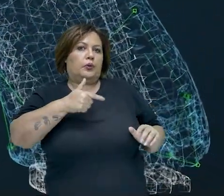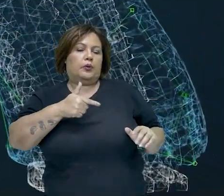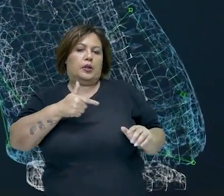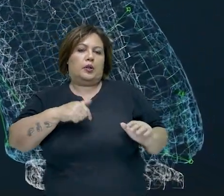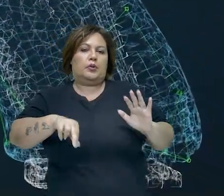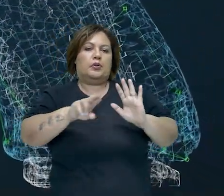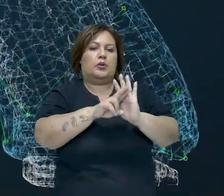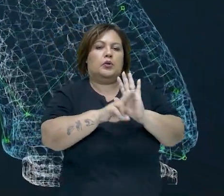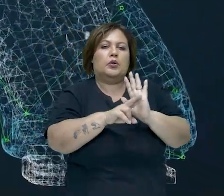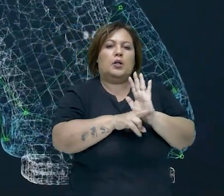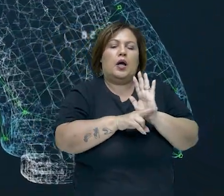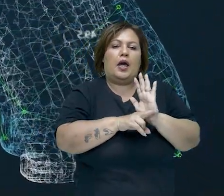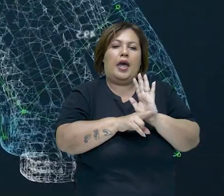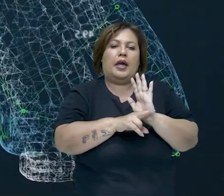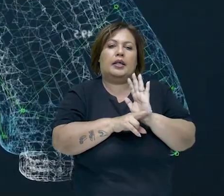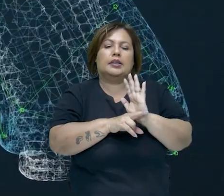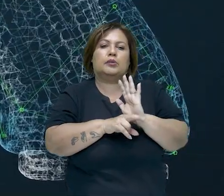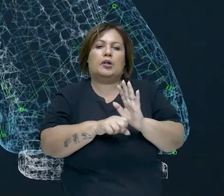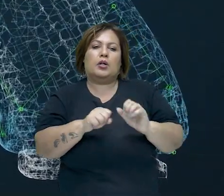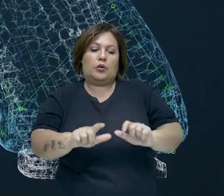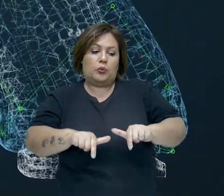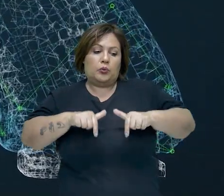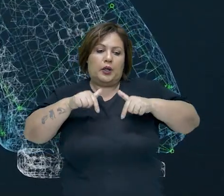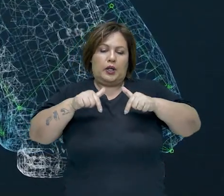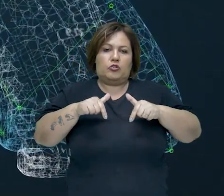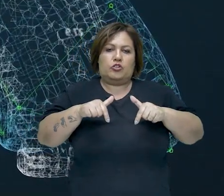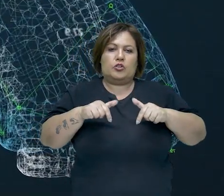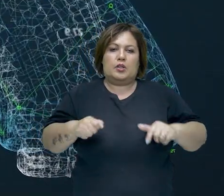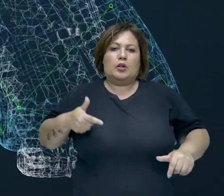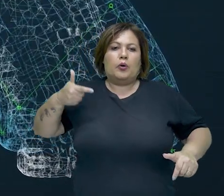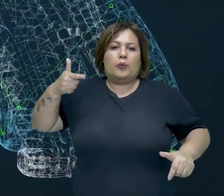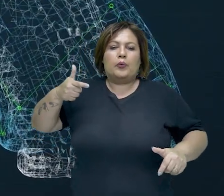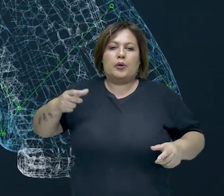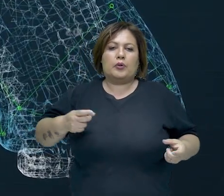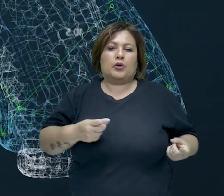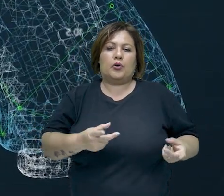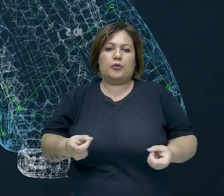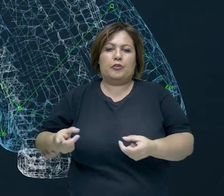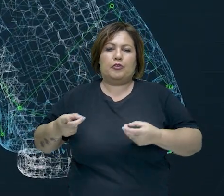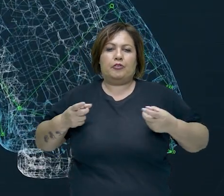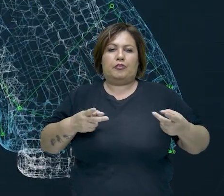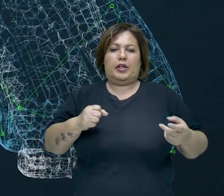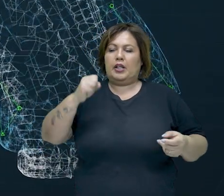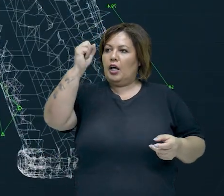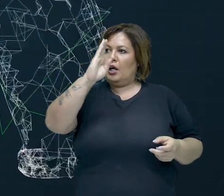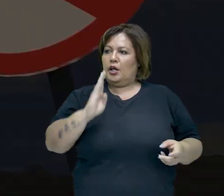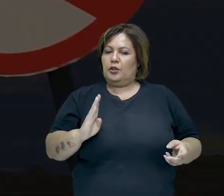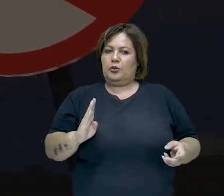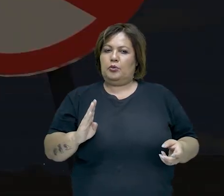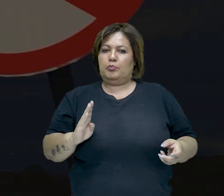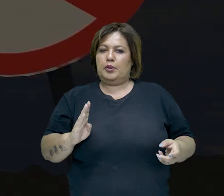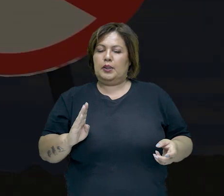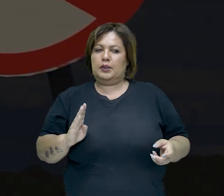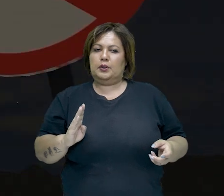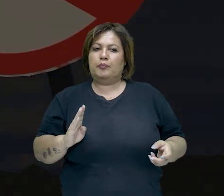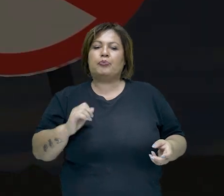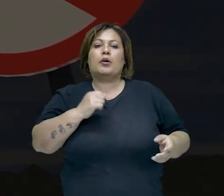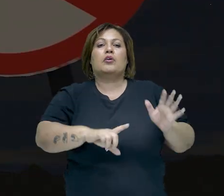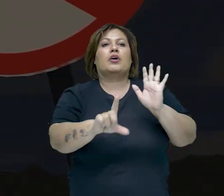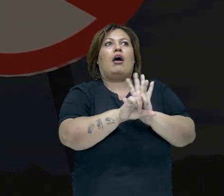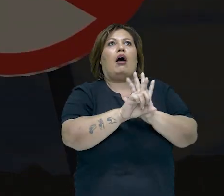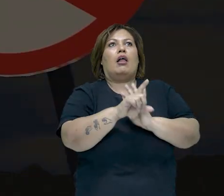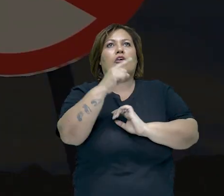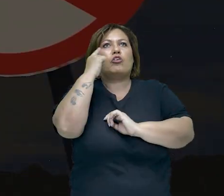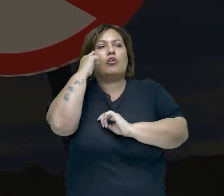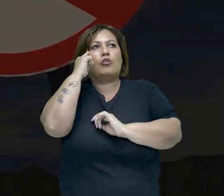regras rigorosas para o registro, posse, porte e comercialização de armas no Brasil. Basicamente, a lei